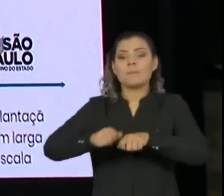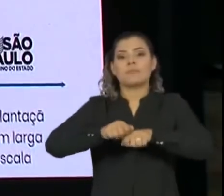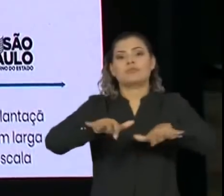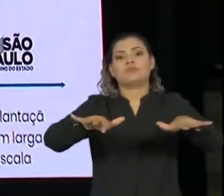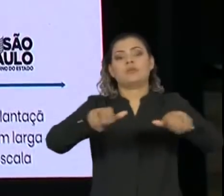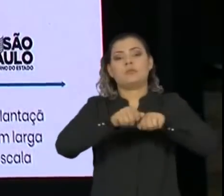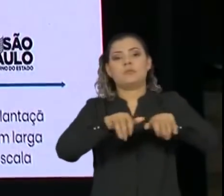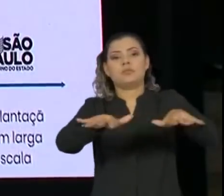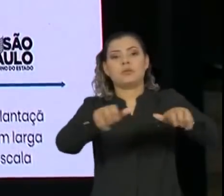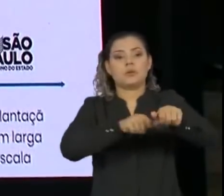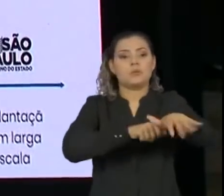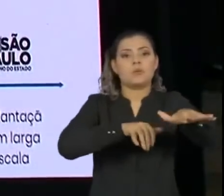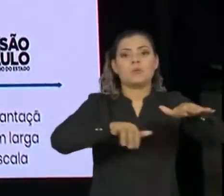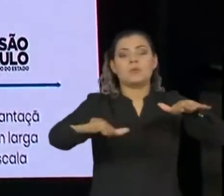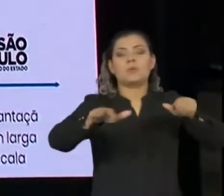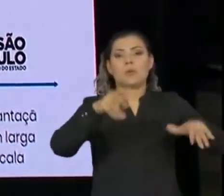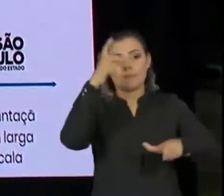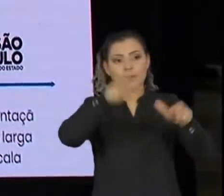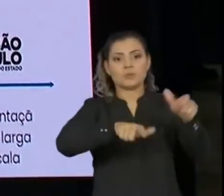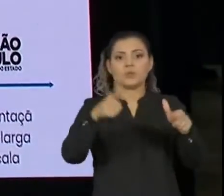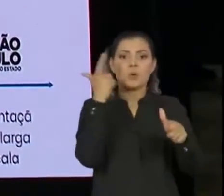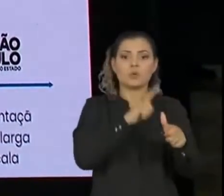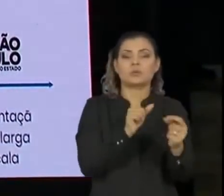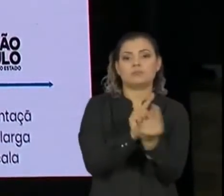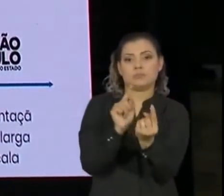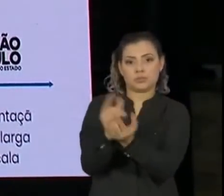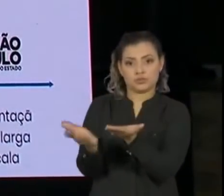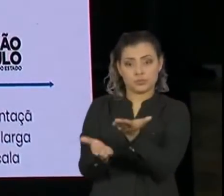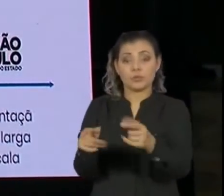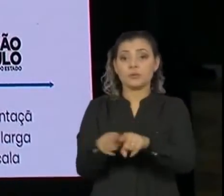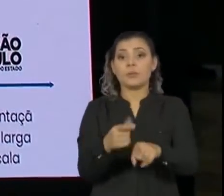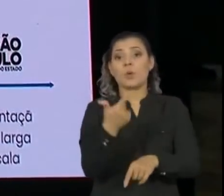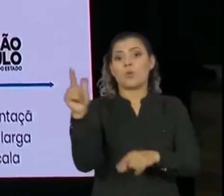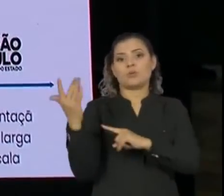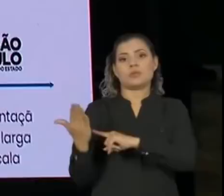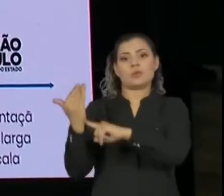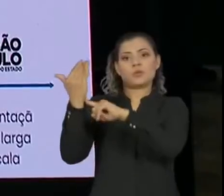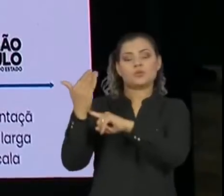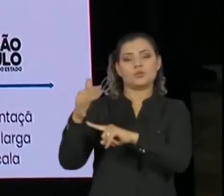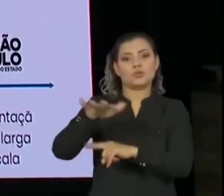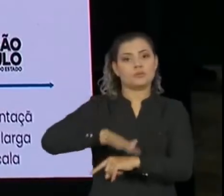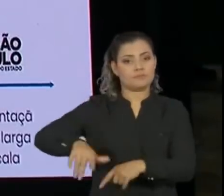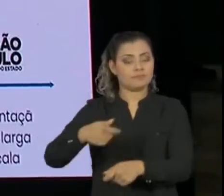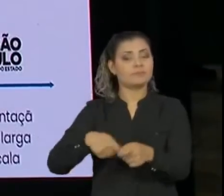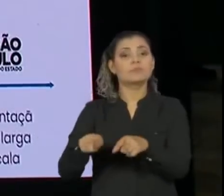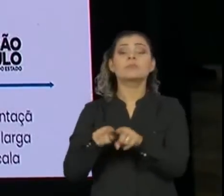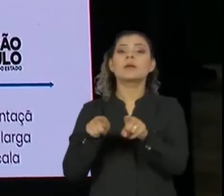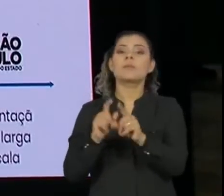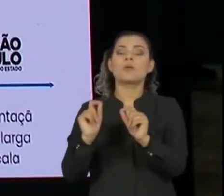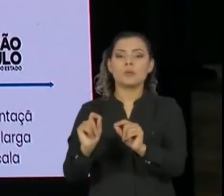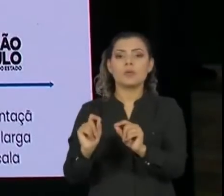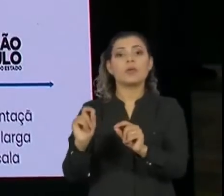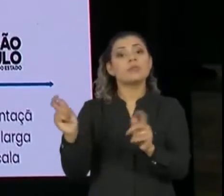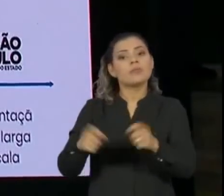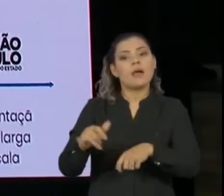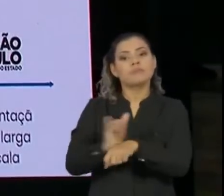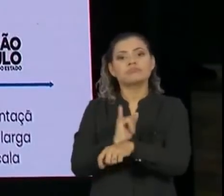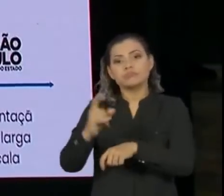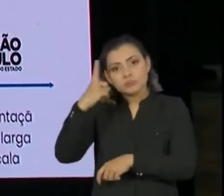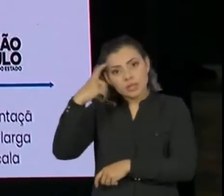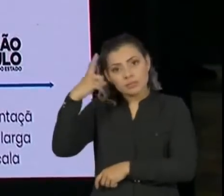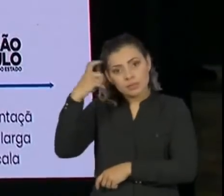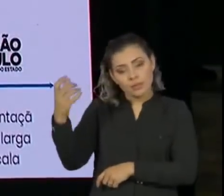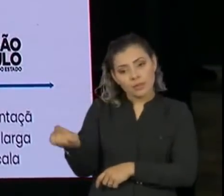para alcançar o maior número possível de pessoas. E também ofertas tecnológicas de mercado com soluções